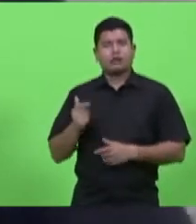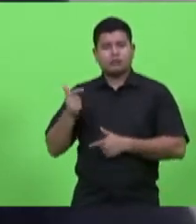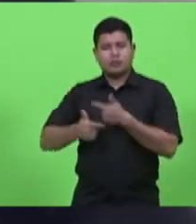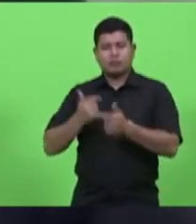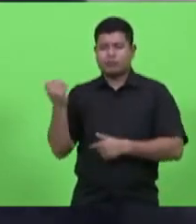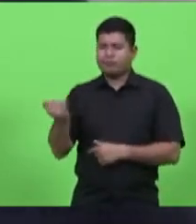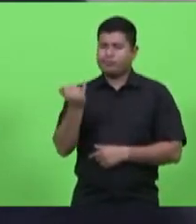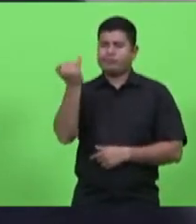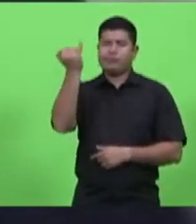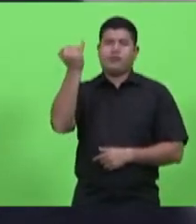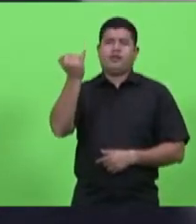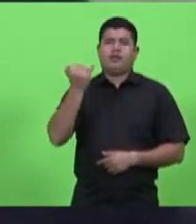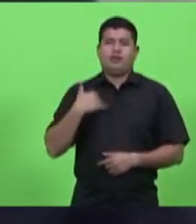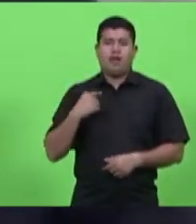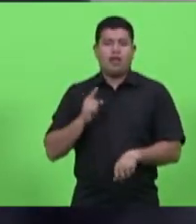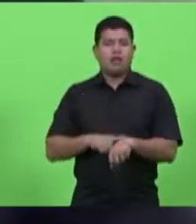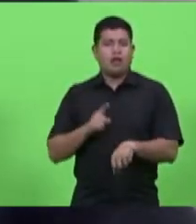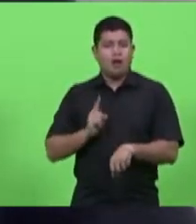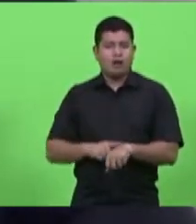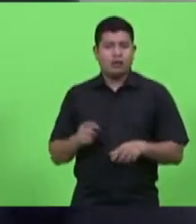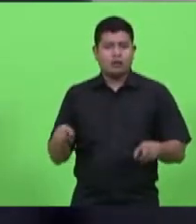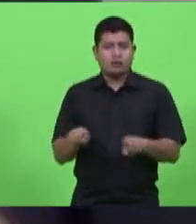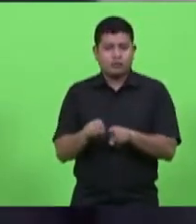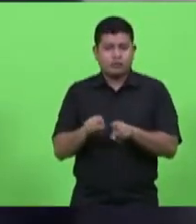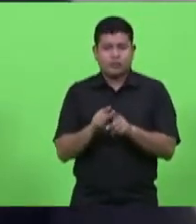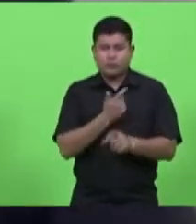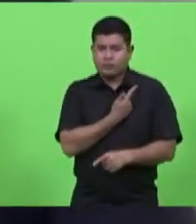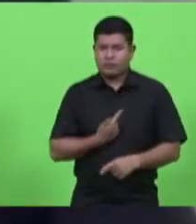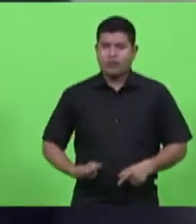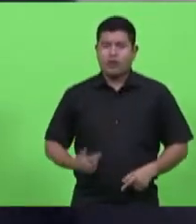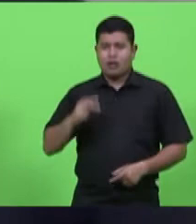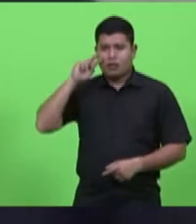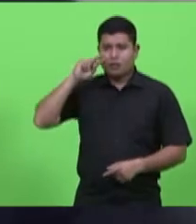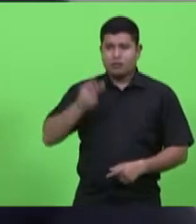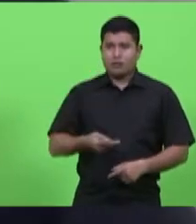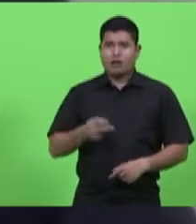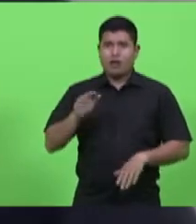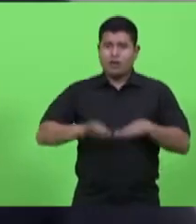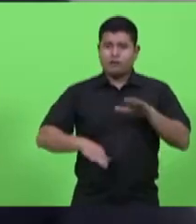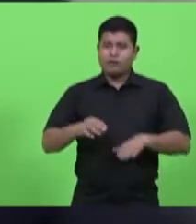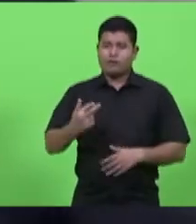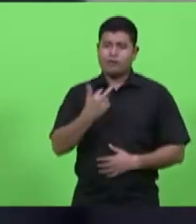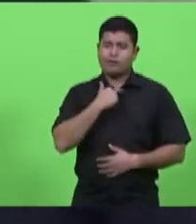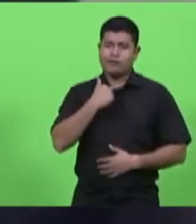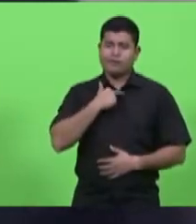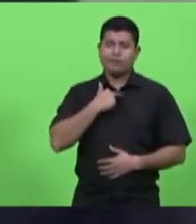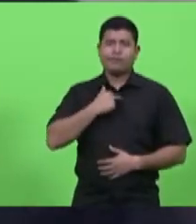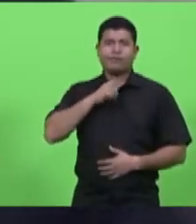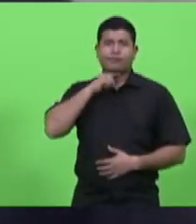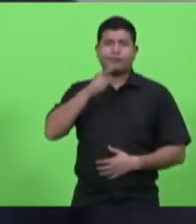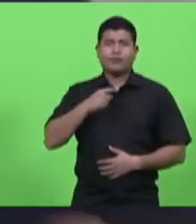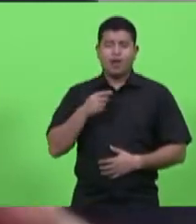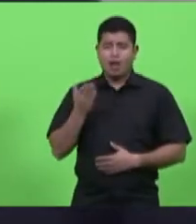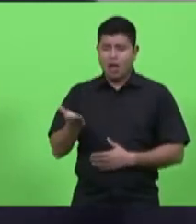essencial. Está na hora do Estado reconhecer o que muitas das vezes o Estado não pode fazer, a igreja tem feito, recuperado o